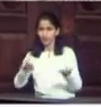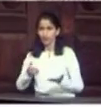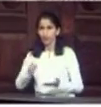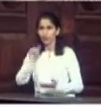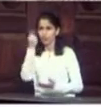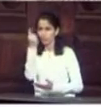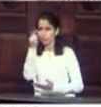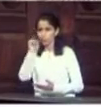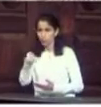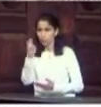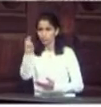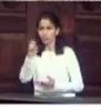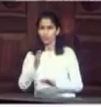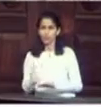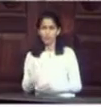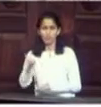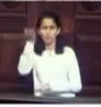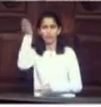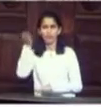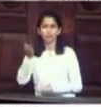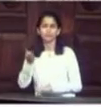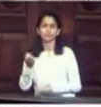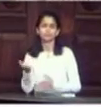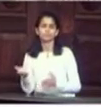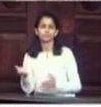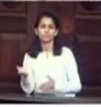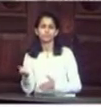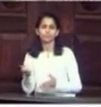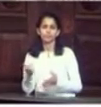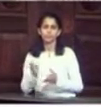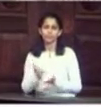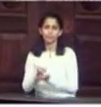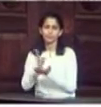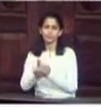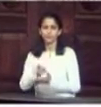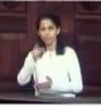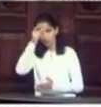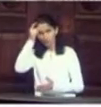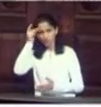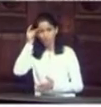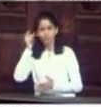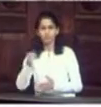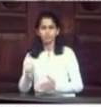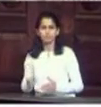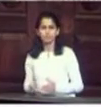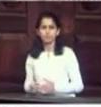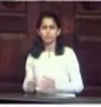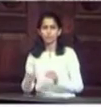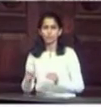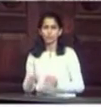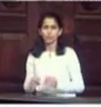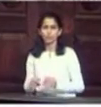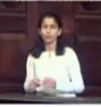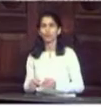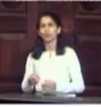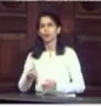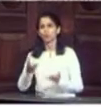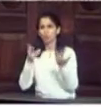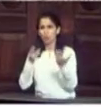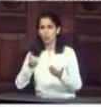por 1,50 as ruas gritarem lá fora. Enquanto as pessoas forem tratadas como